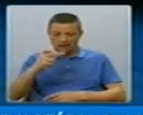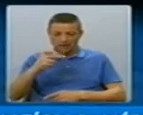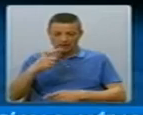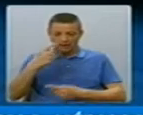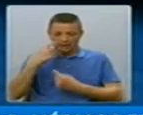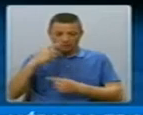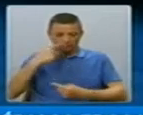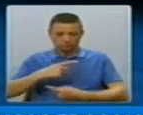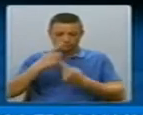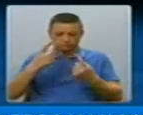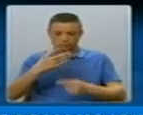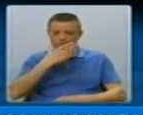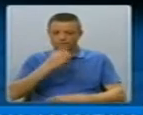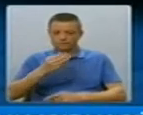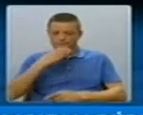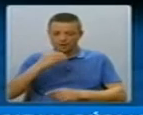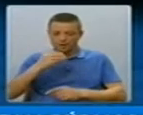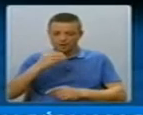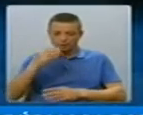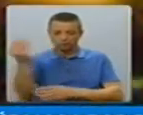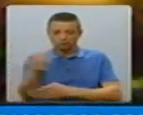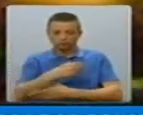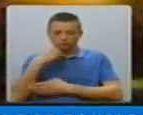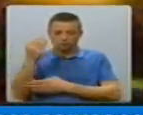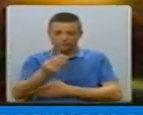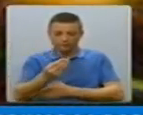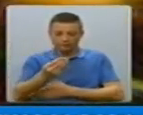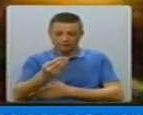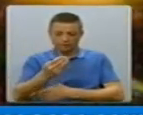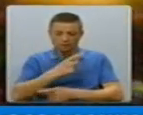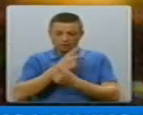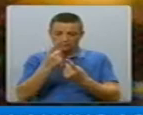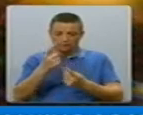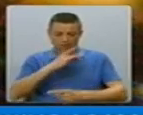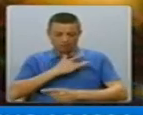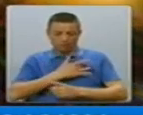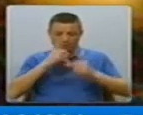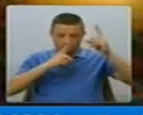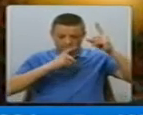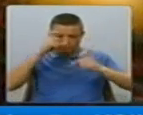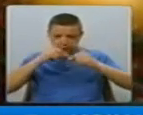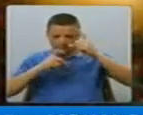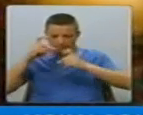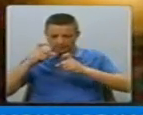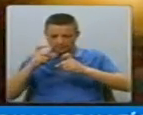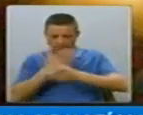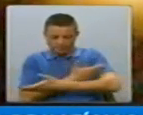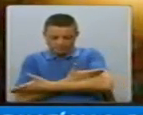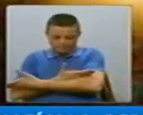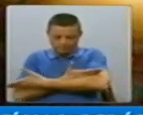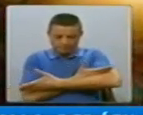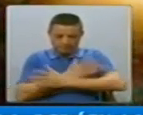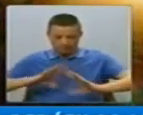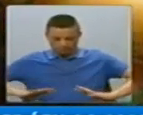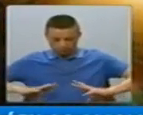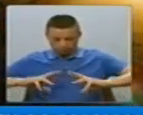aparentemente muito velha no universo jovem. E porquê é que isto é importante? Porque é que nós adoramos ver fotografias nossas quando somos bebés? Gostamos de ver a evolução ao longo